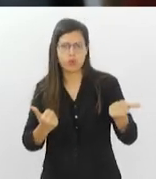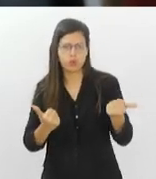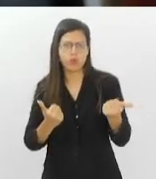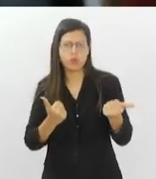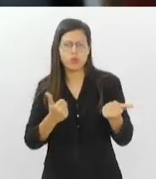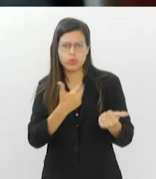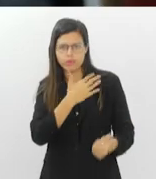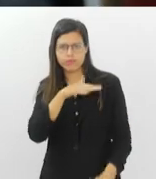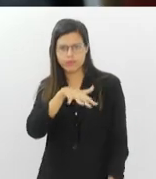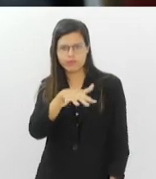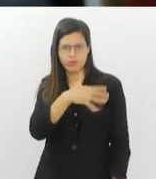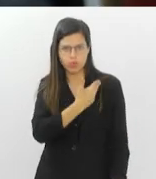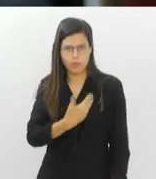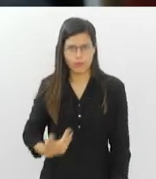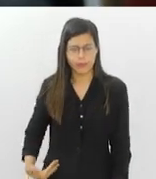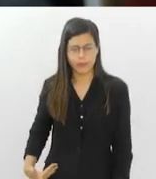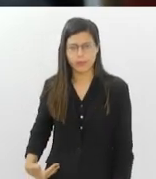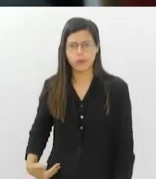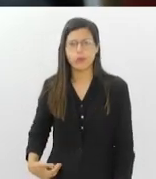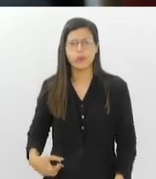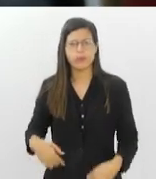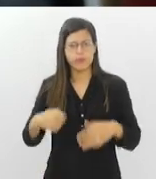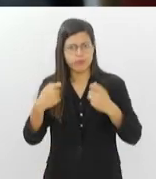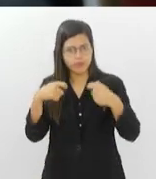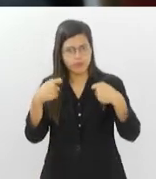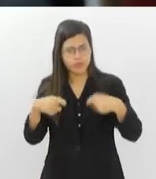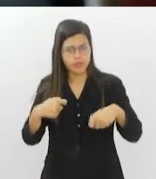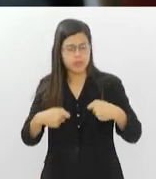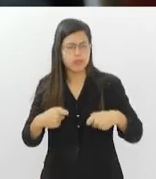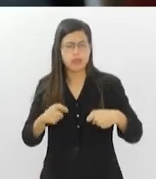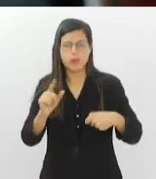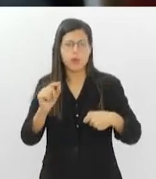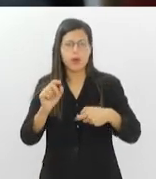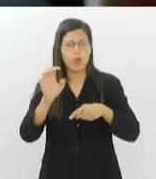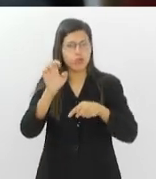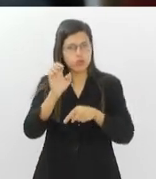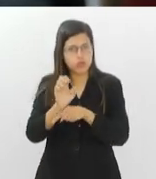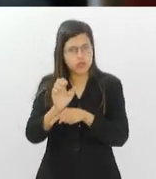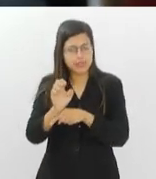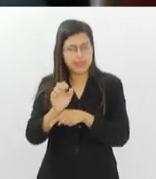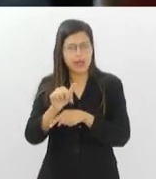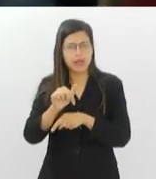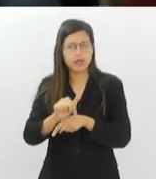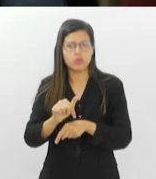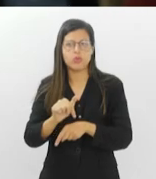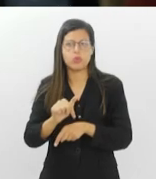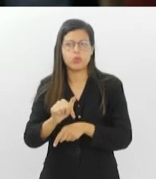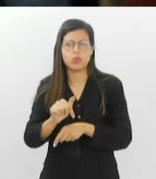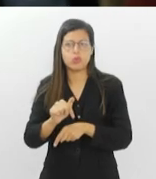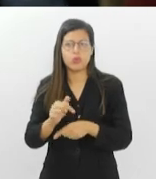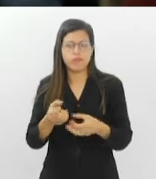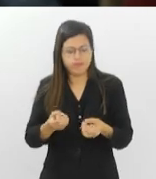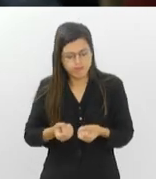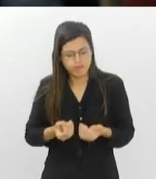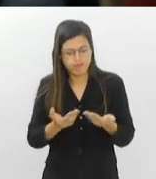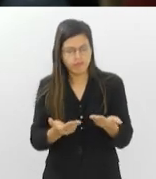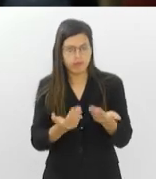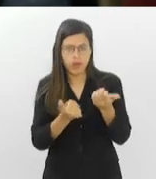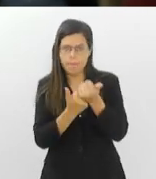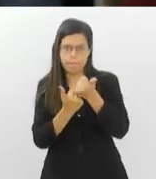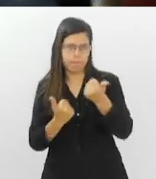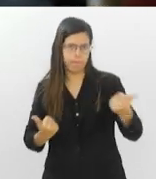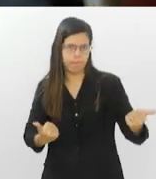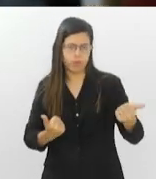público. Então, é necessário que o braço forte do Estado seja oferecido a